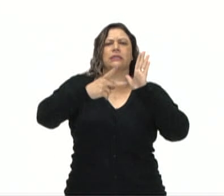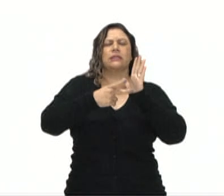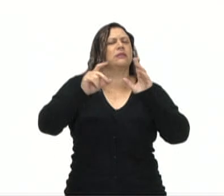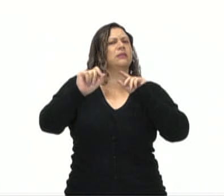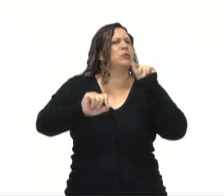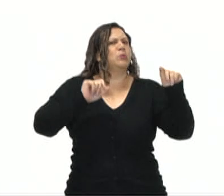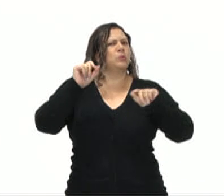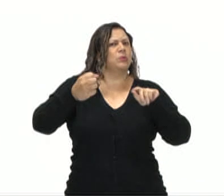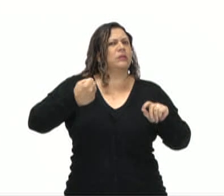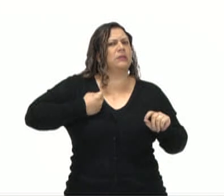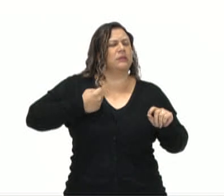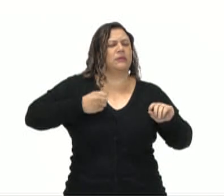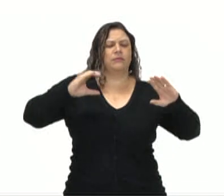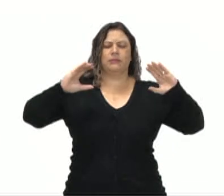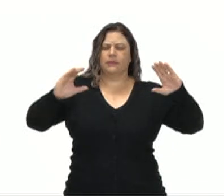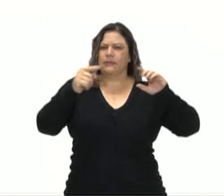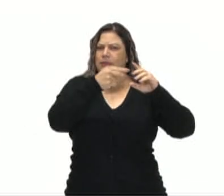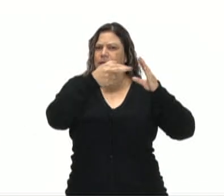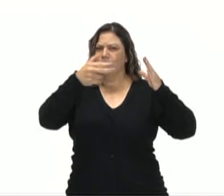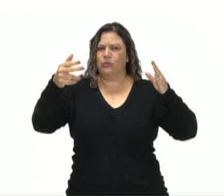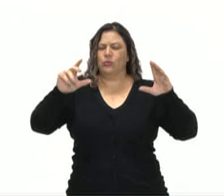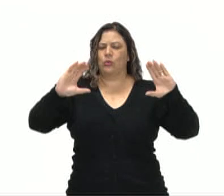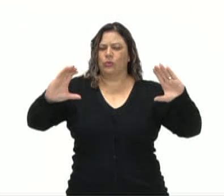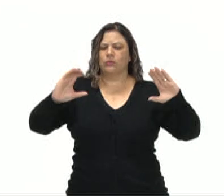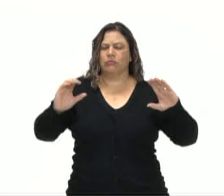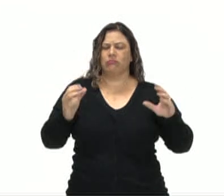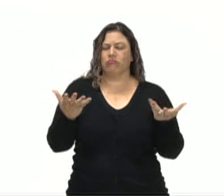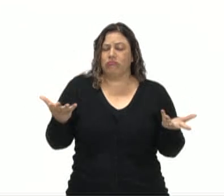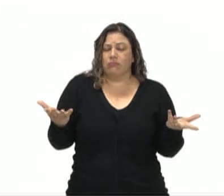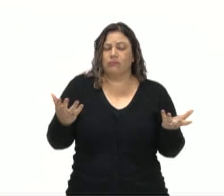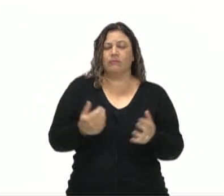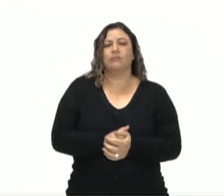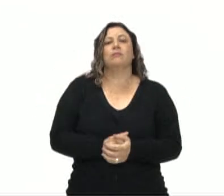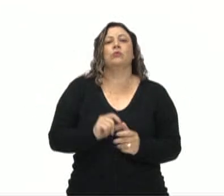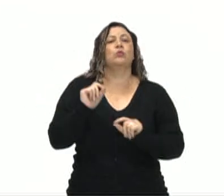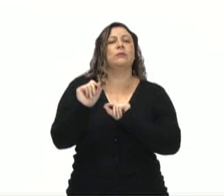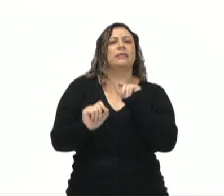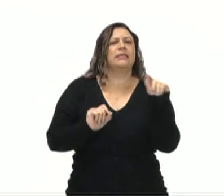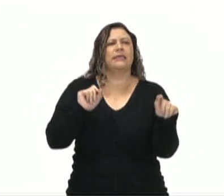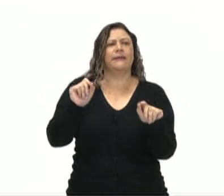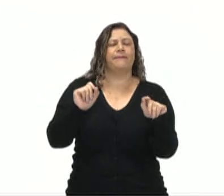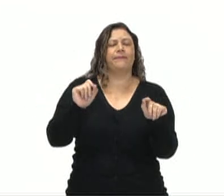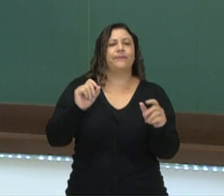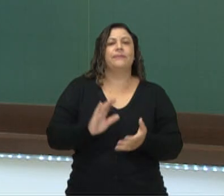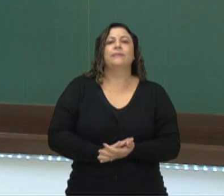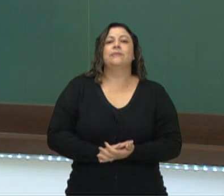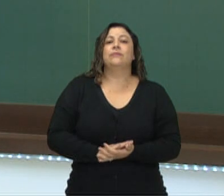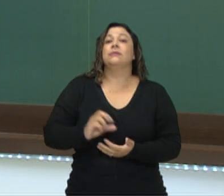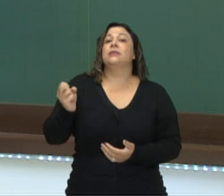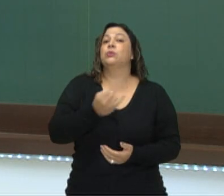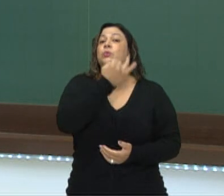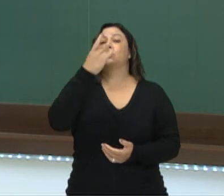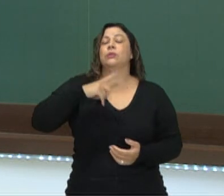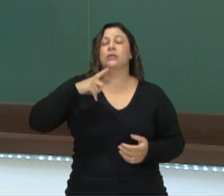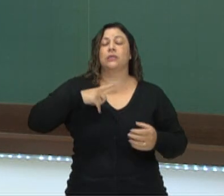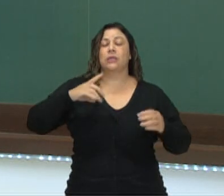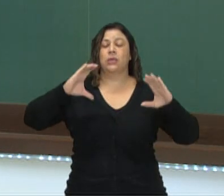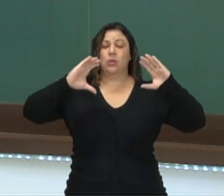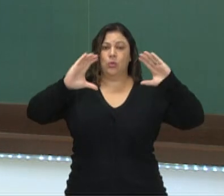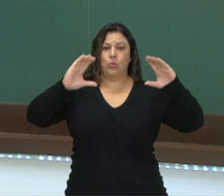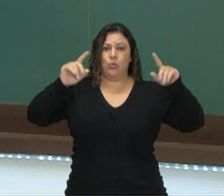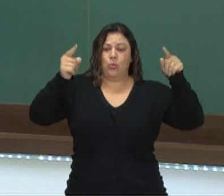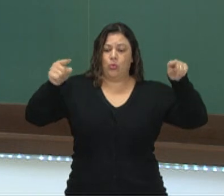uma expressão numérica? Vamos retomar isso, né? Expressão numérica é quando eu tenho um conjunto de operações,